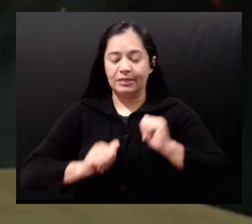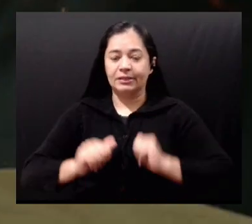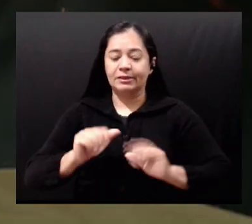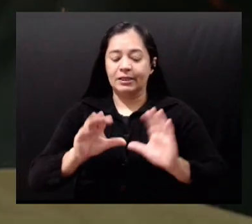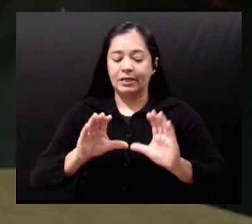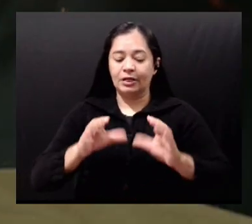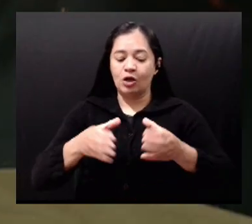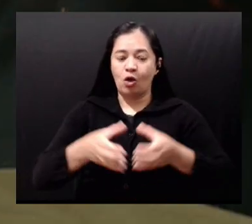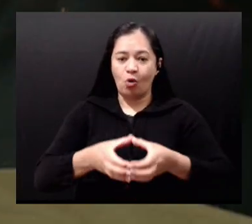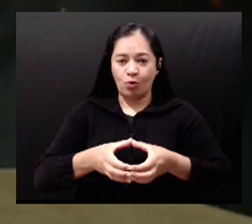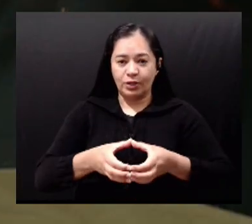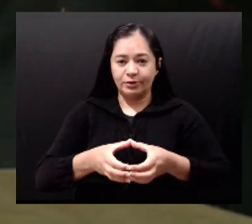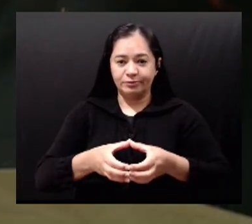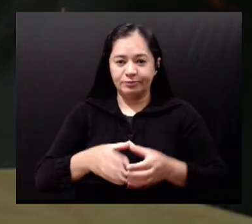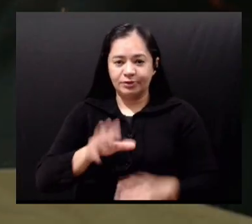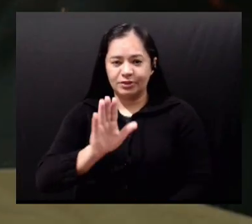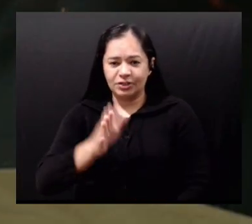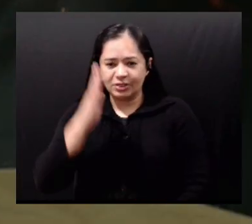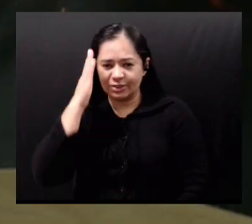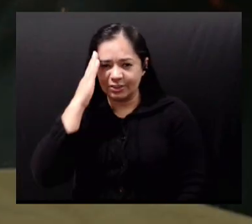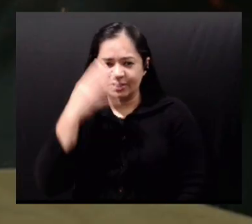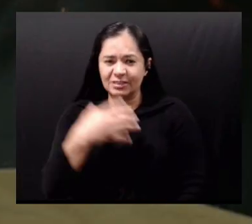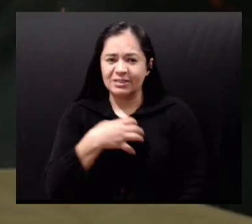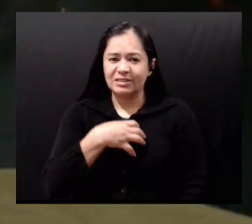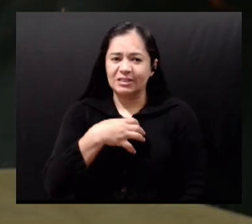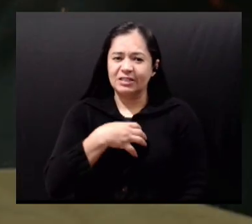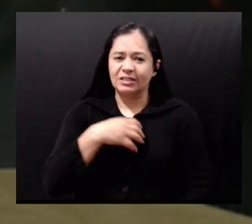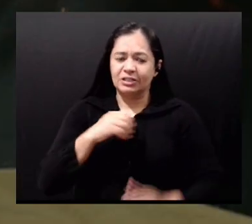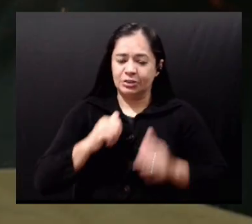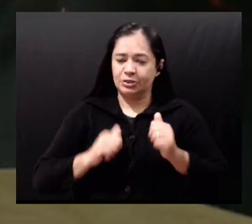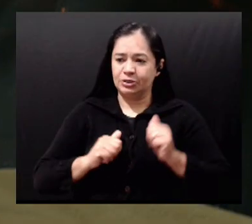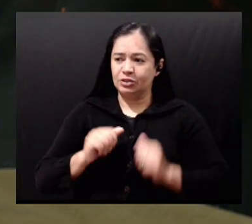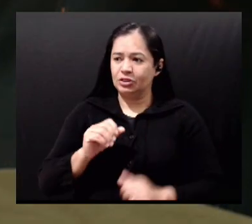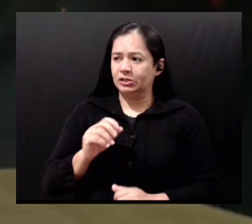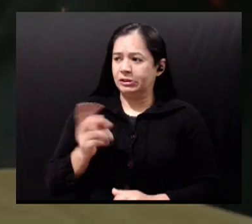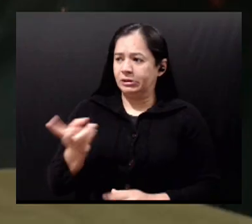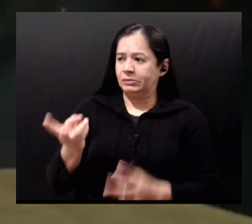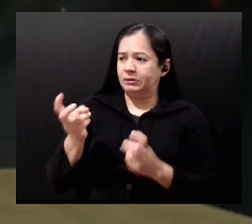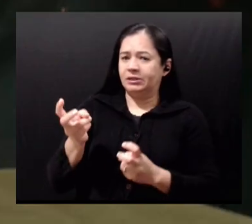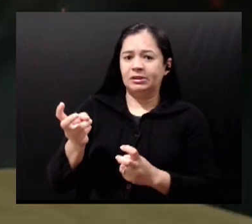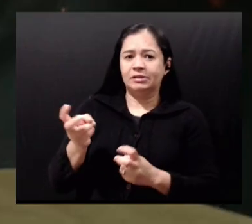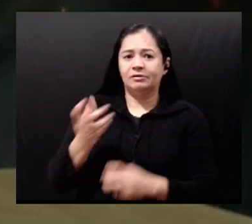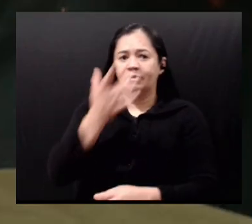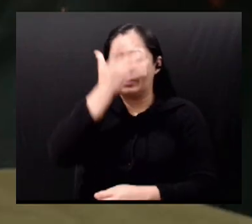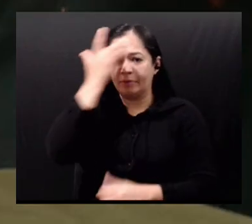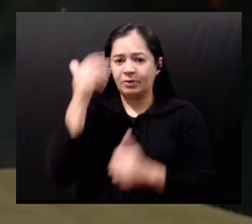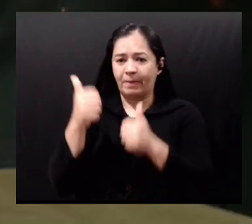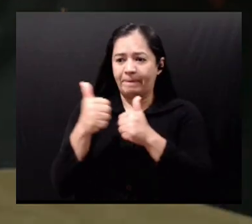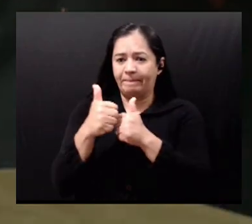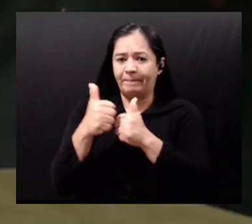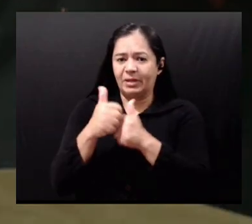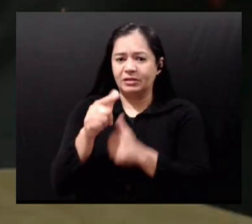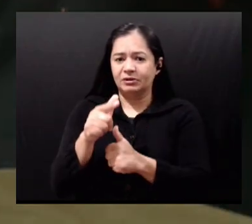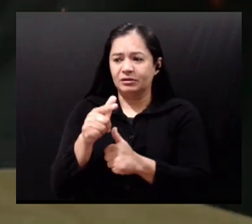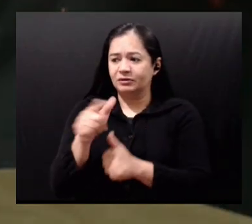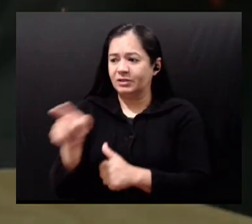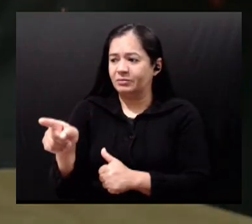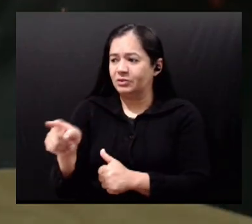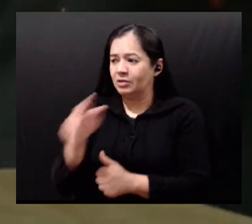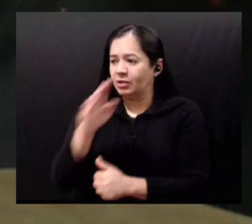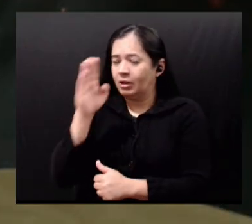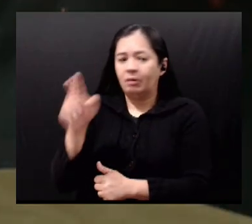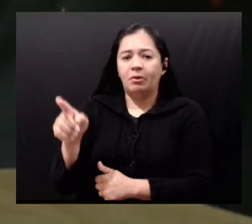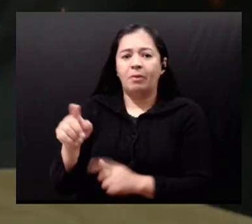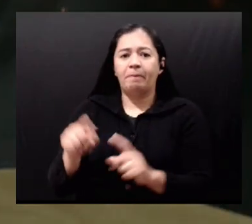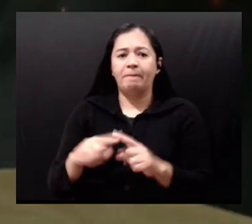isso? Já se sentiu angustiado só de ver alguém próximo a você passando mal? Ou já percebeu um ambiente inteiro